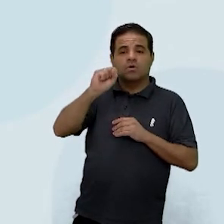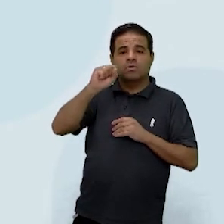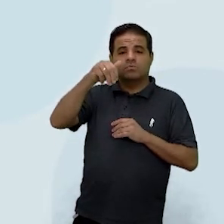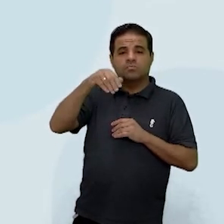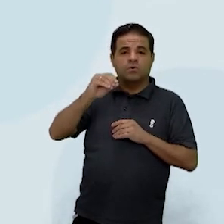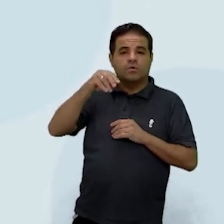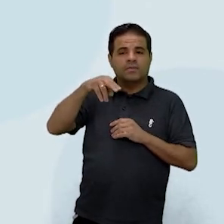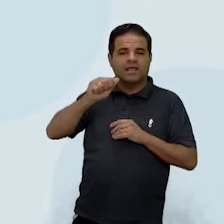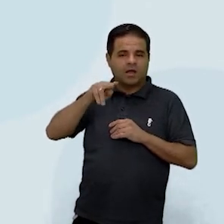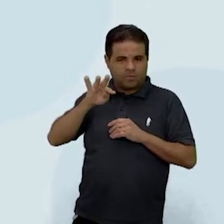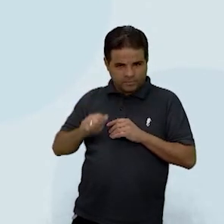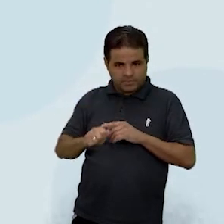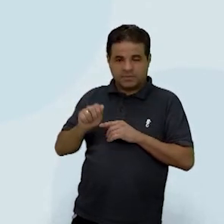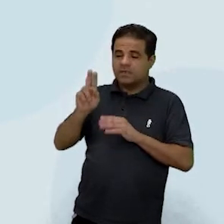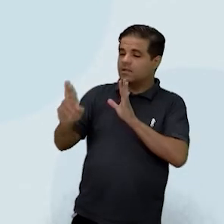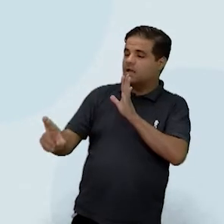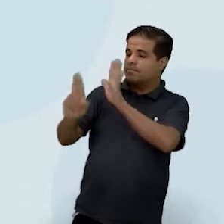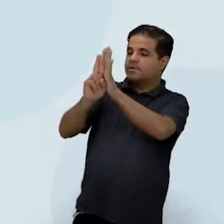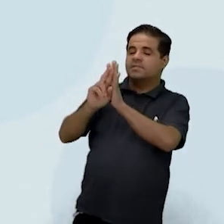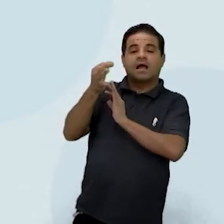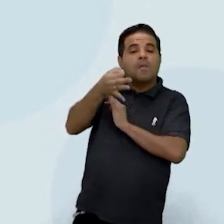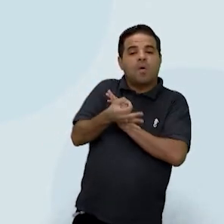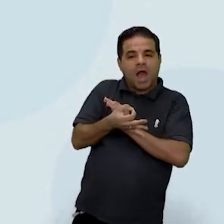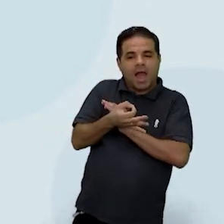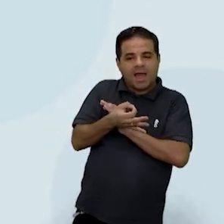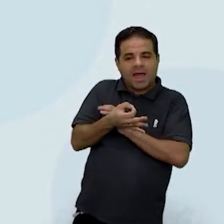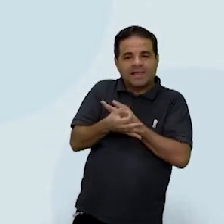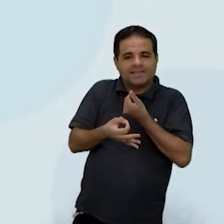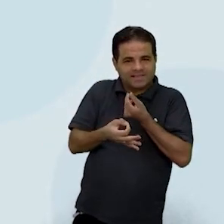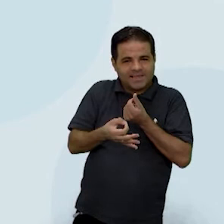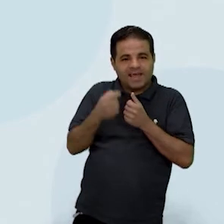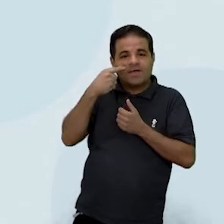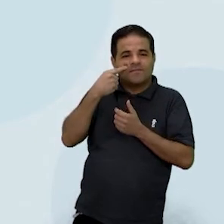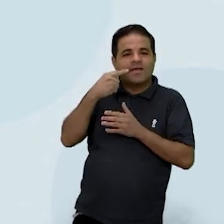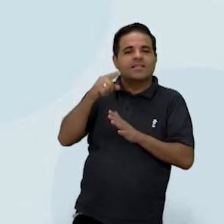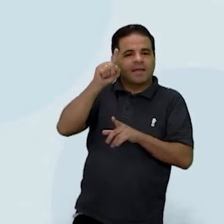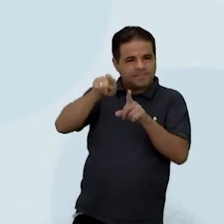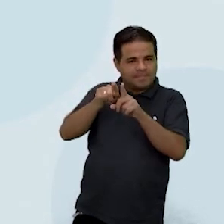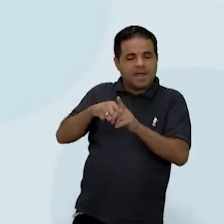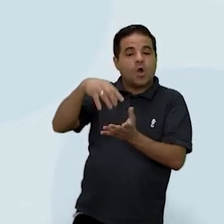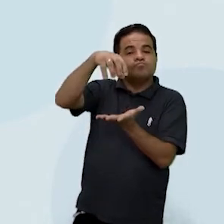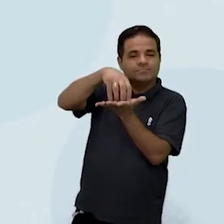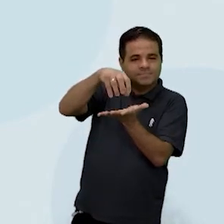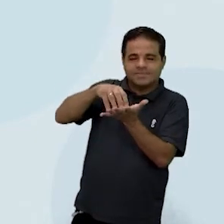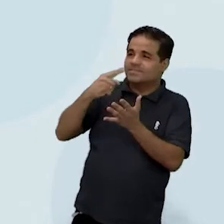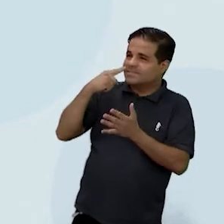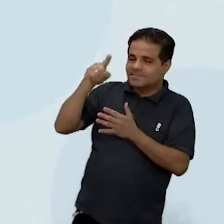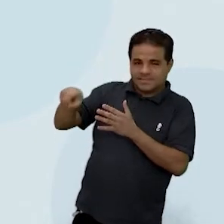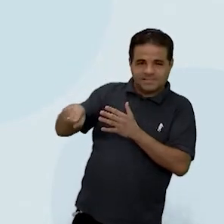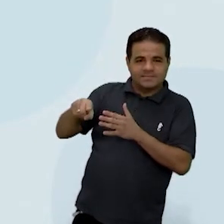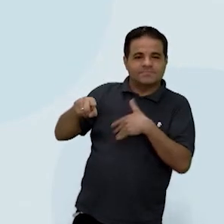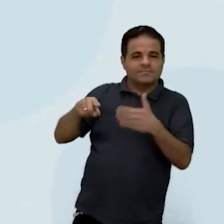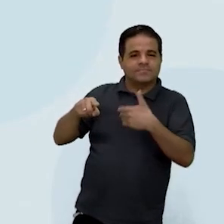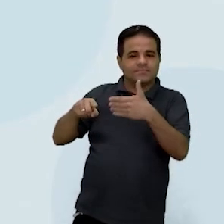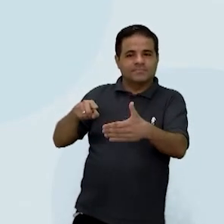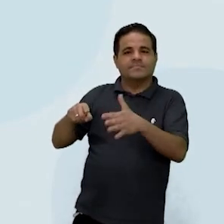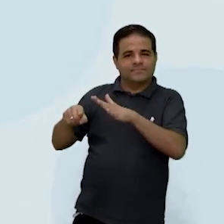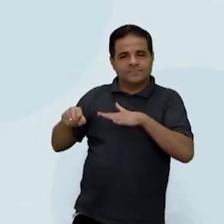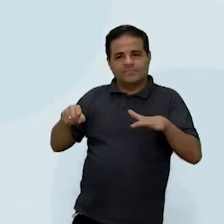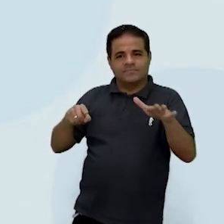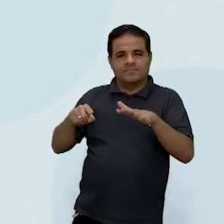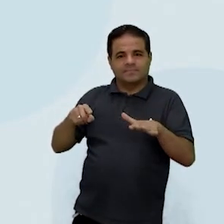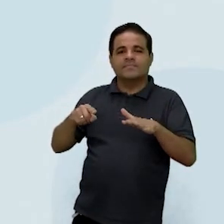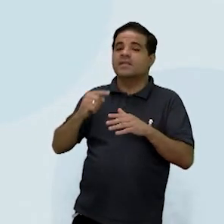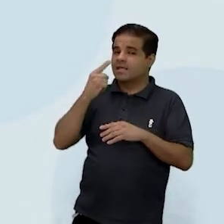nessa moeda que a gente vê e na imagem que a gente vê também ao centro, tá? E ali na esquerda da tela de vocês,